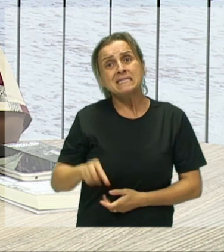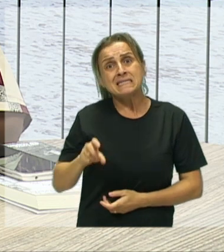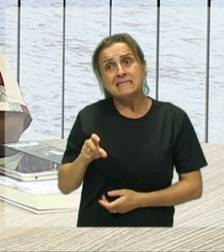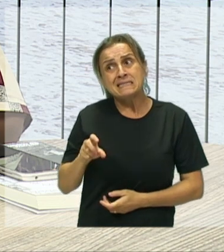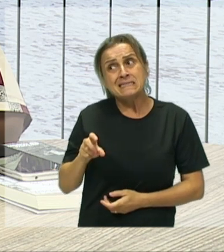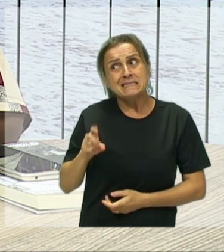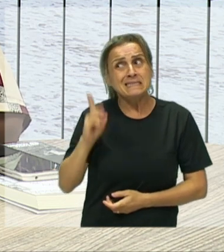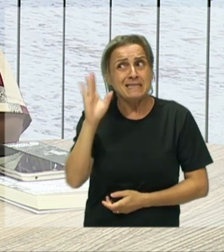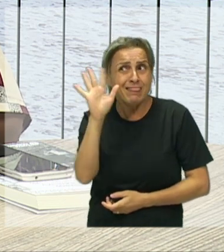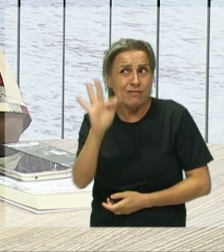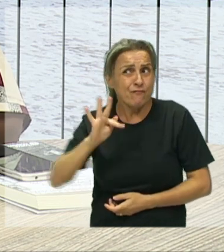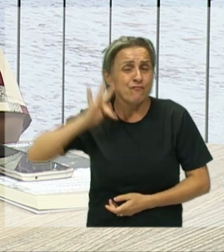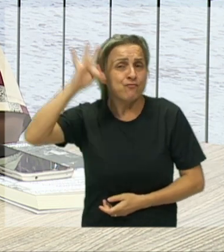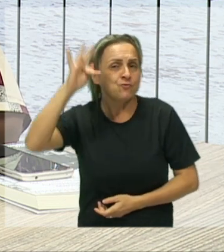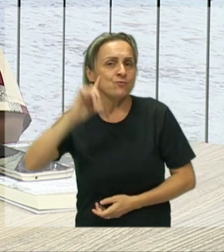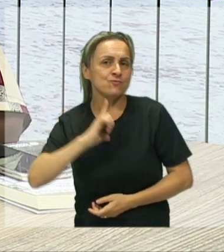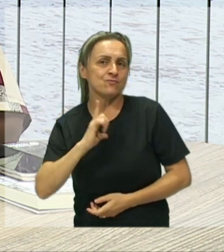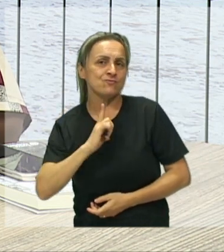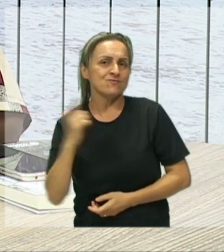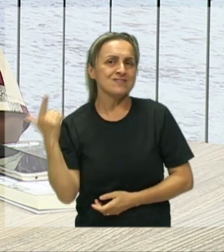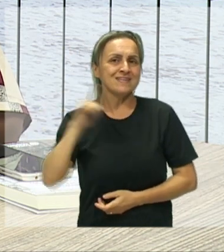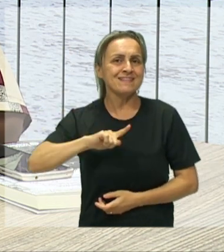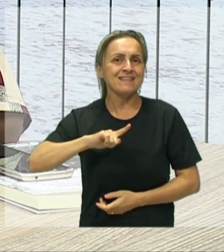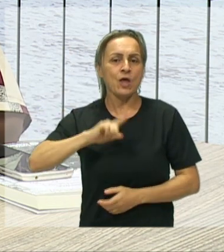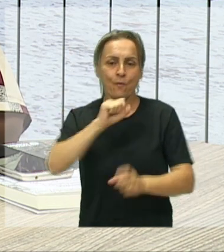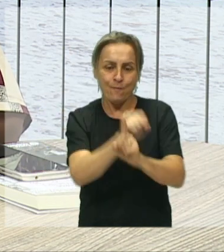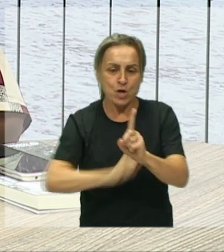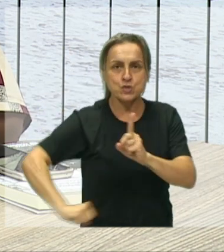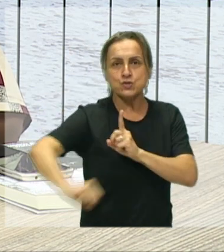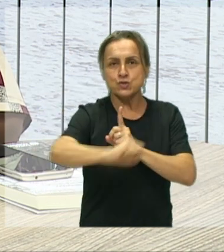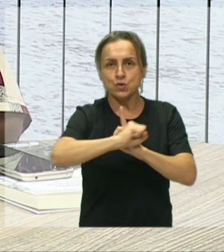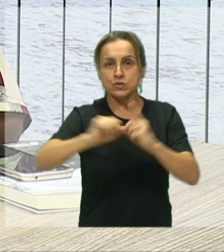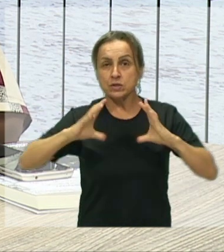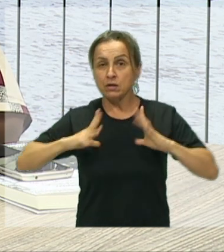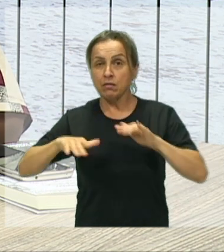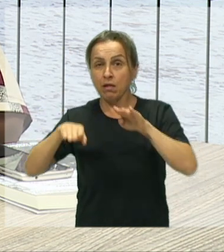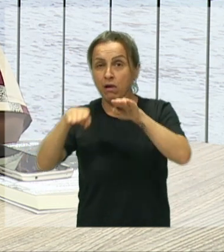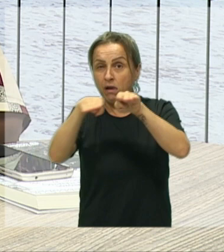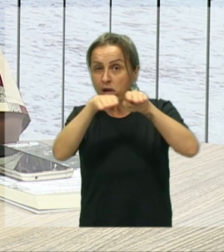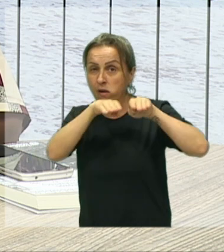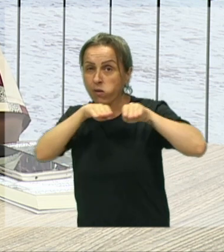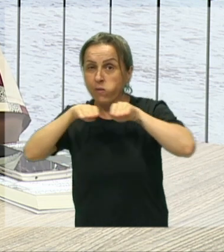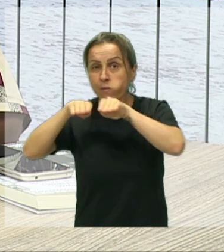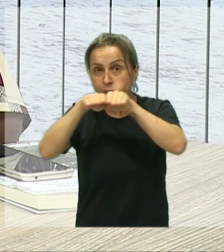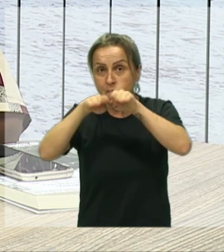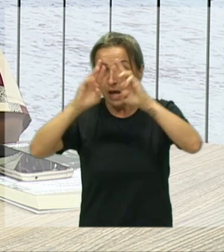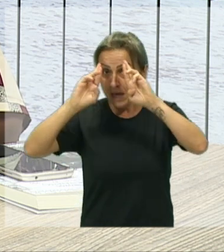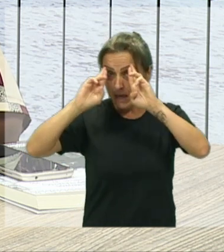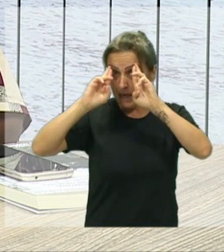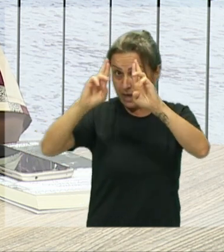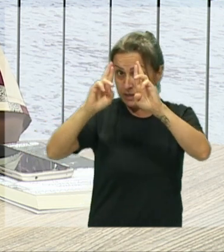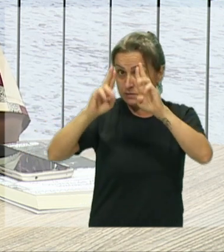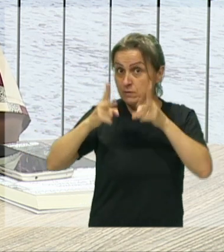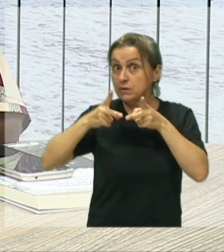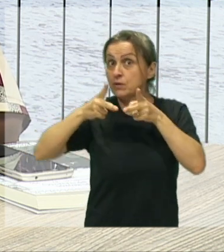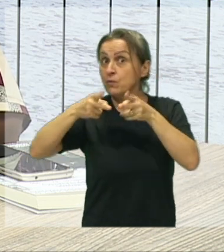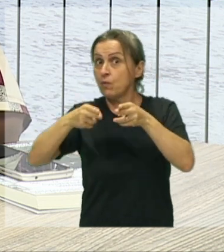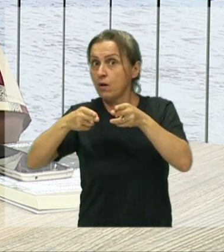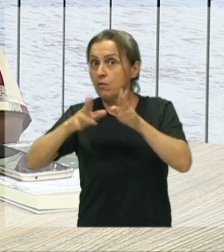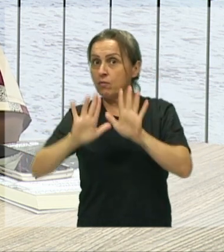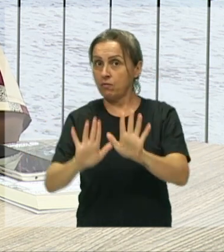de equidade, todos sejam respeitados pelaquilo que são, não pelaquilo que